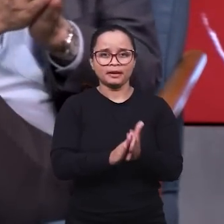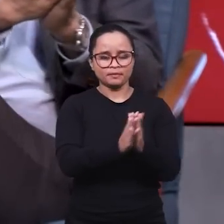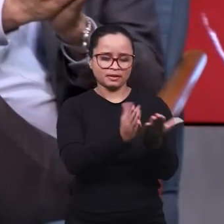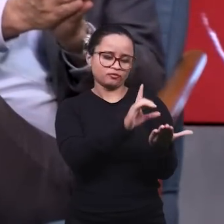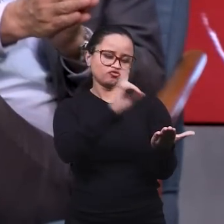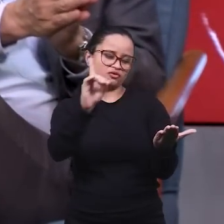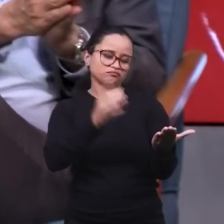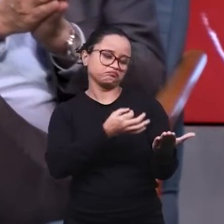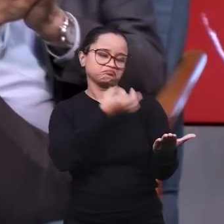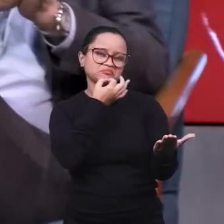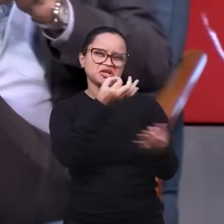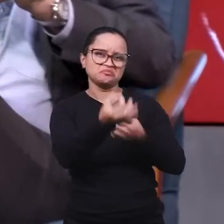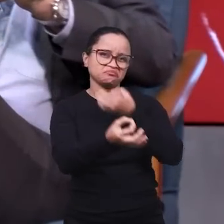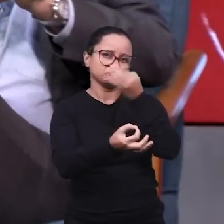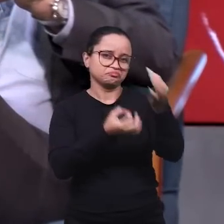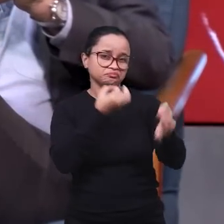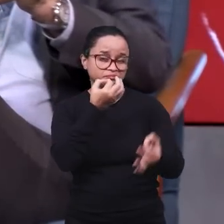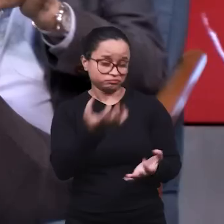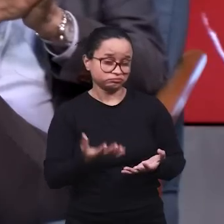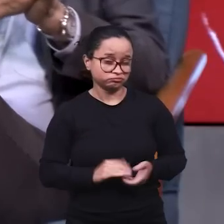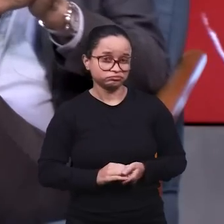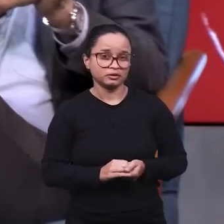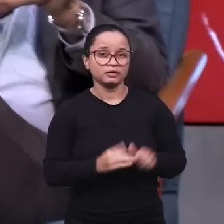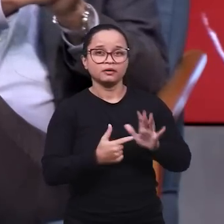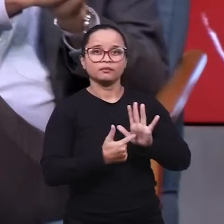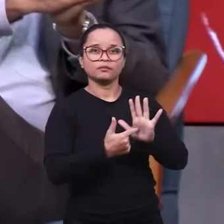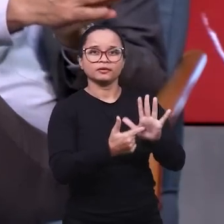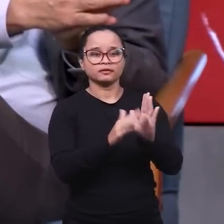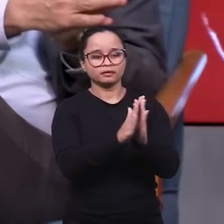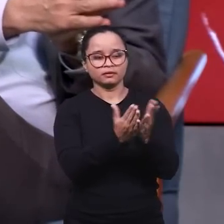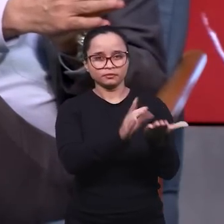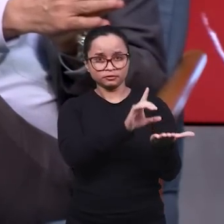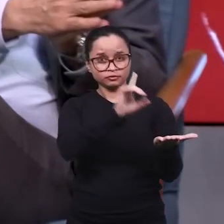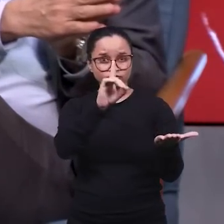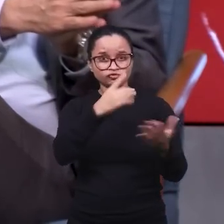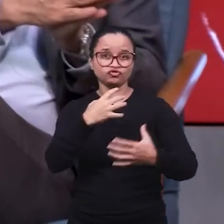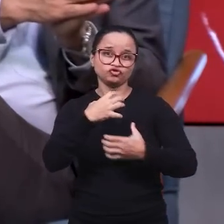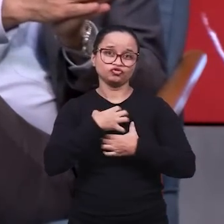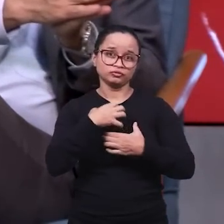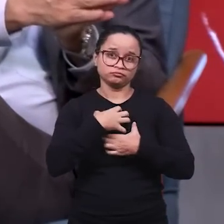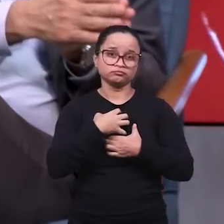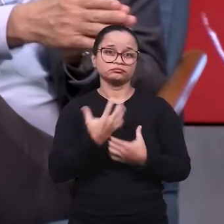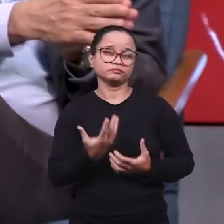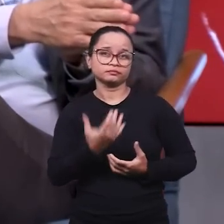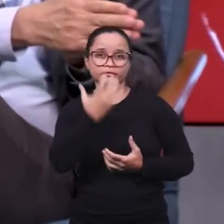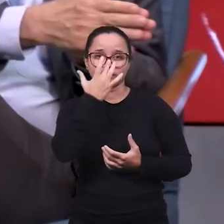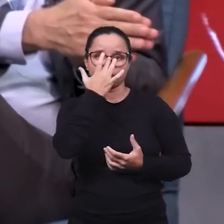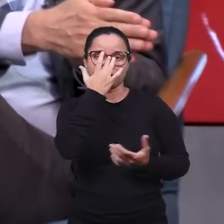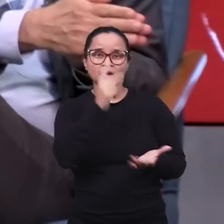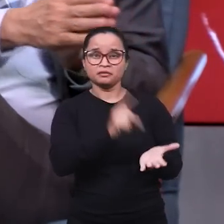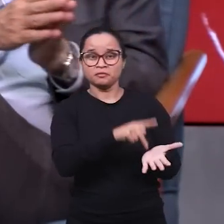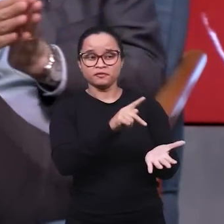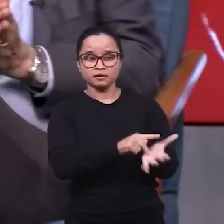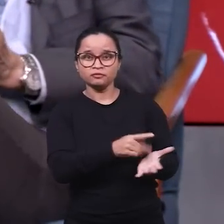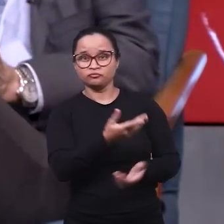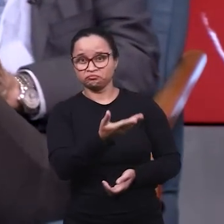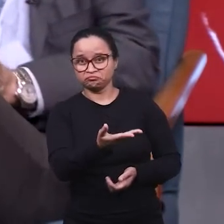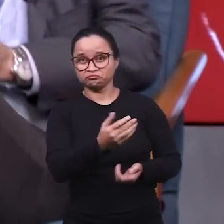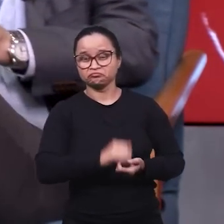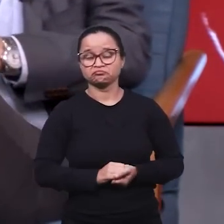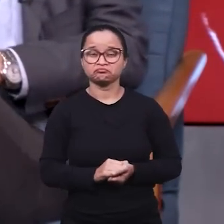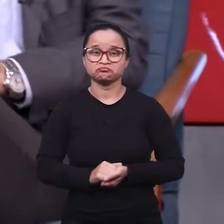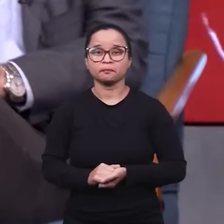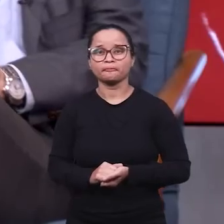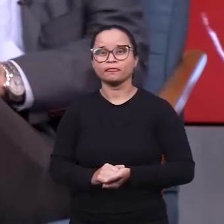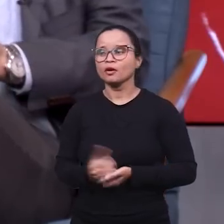faz um comentário abordando a Bíblia de uma forma. Isso é uma verdade para ele. O